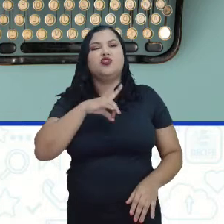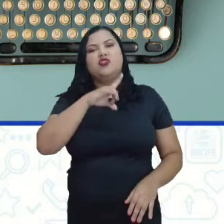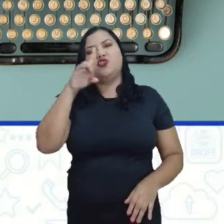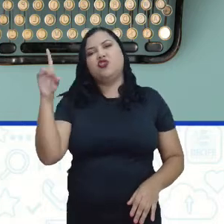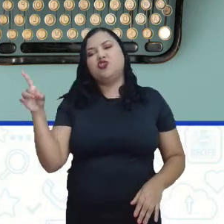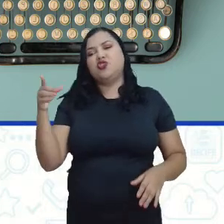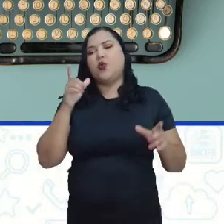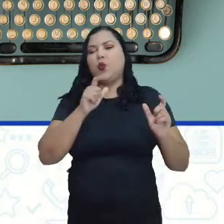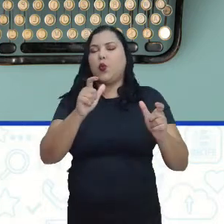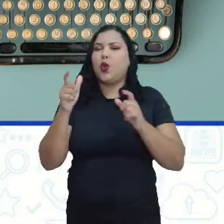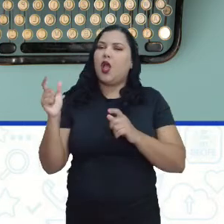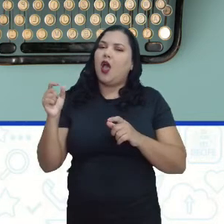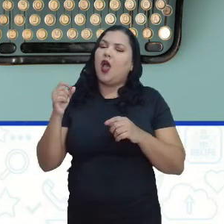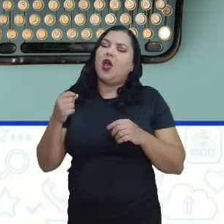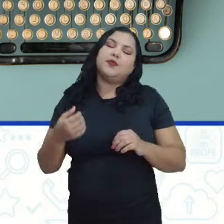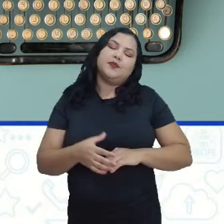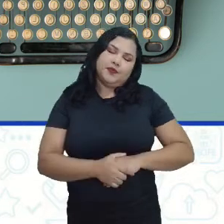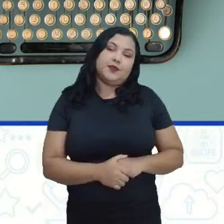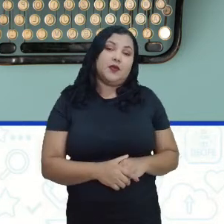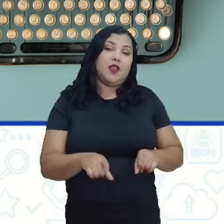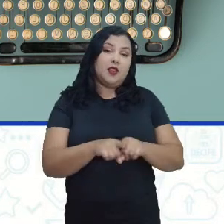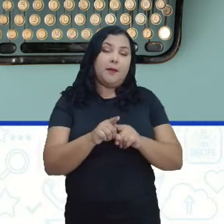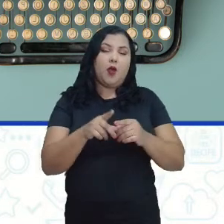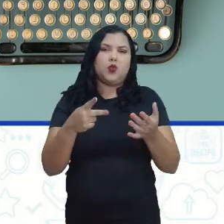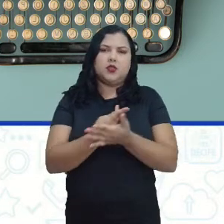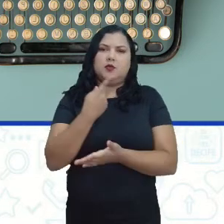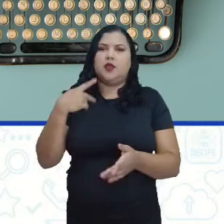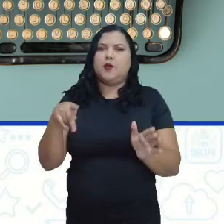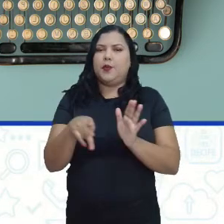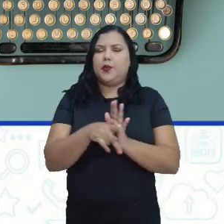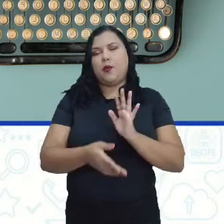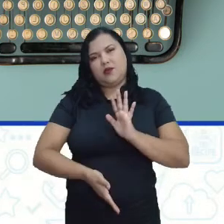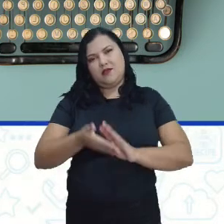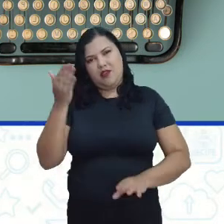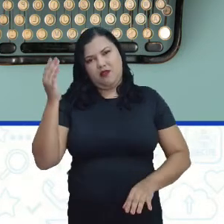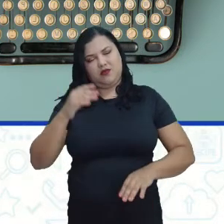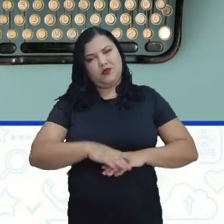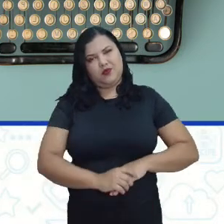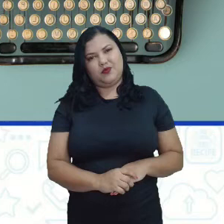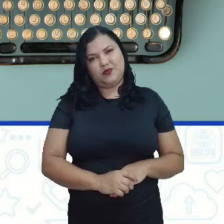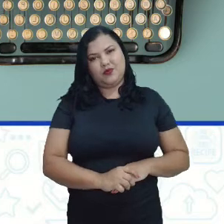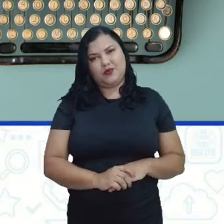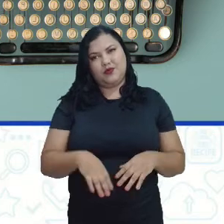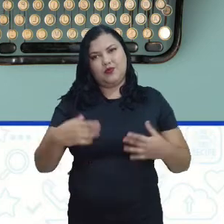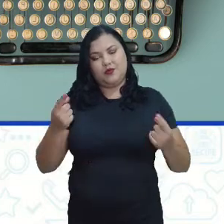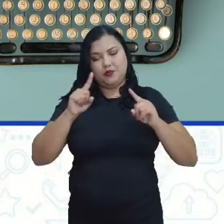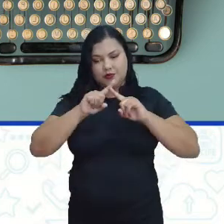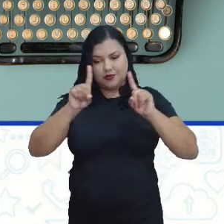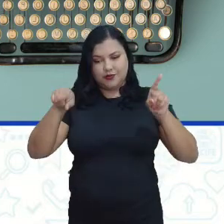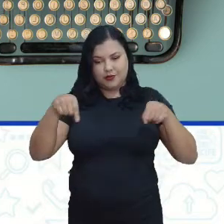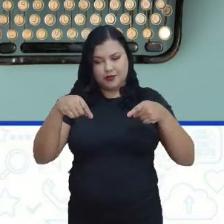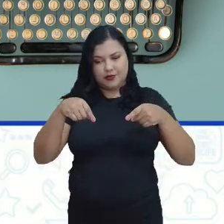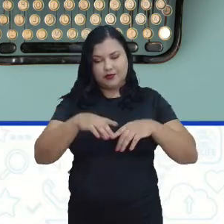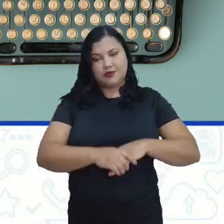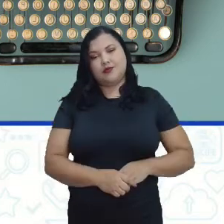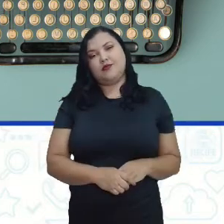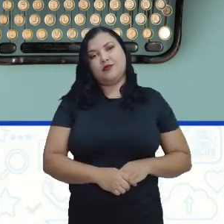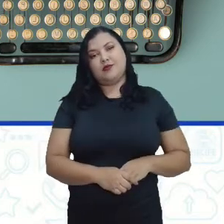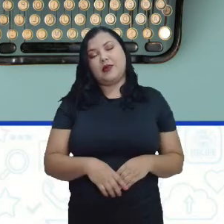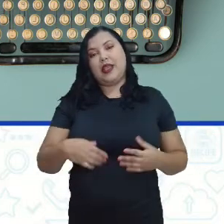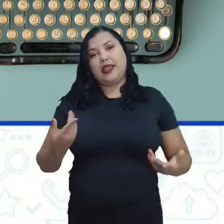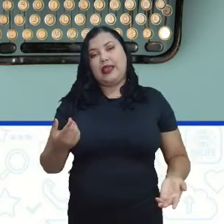outro e fatos e acontecimentos vividos em uma viagem por seu autor. Um parêntese sobre o diário de viagem é que